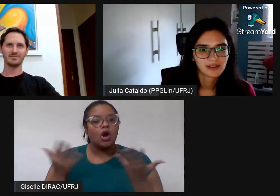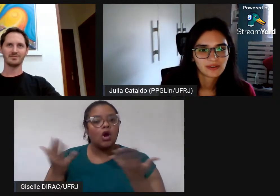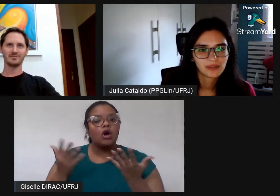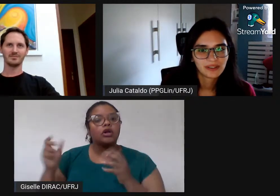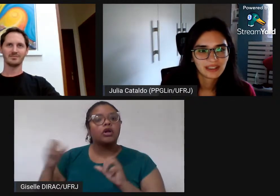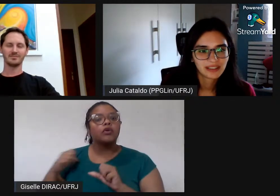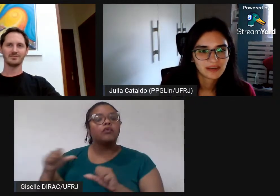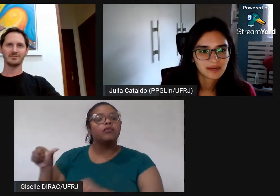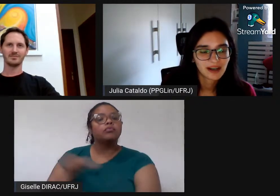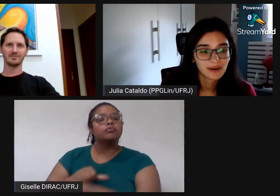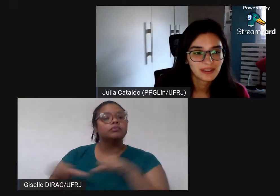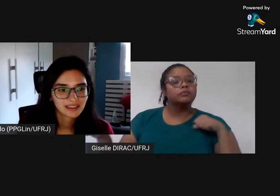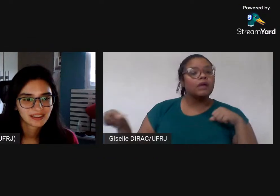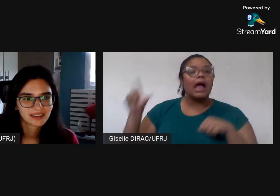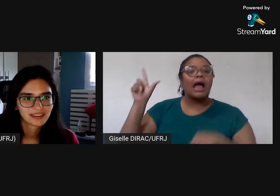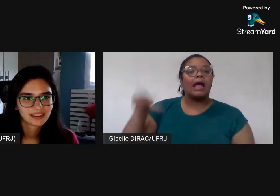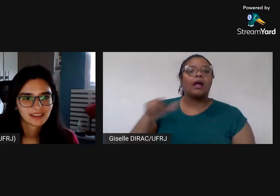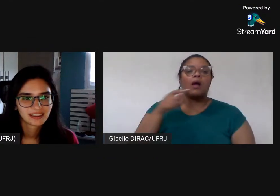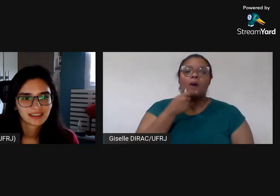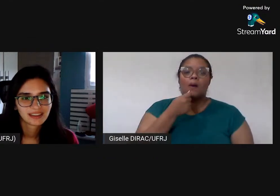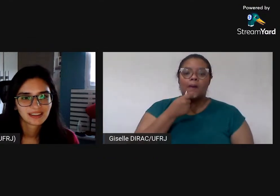chamar o Leonardo Cabral,